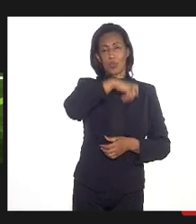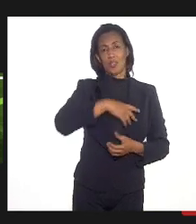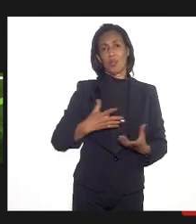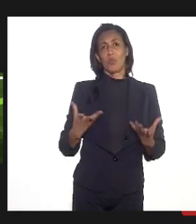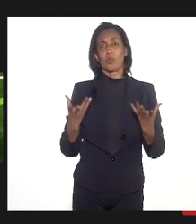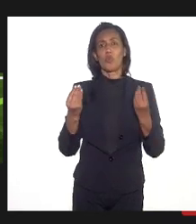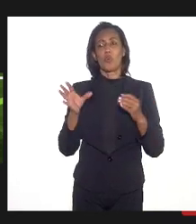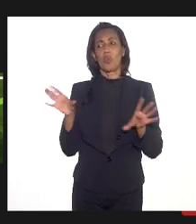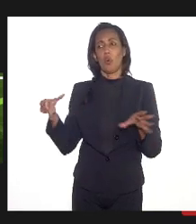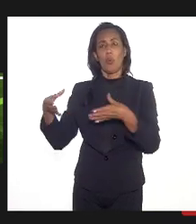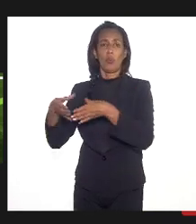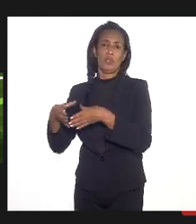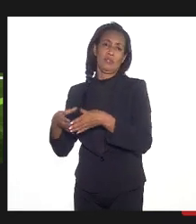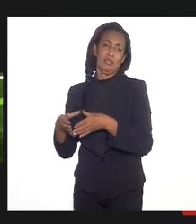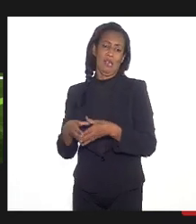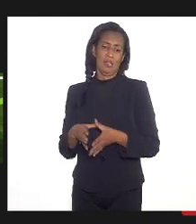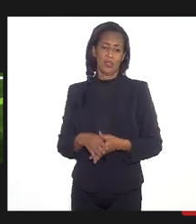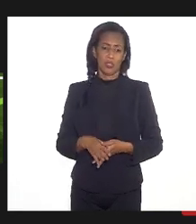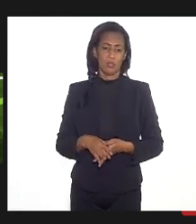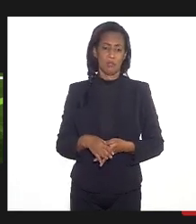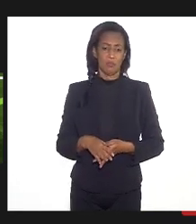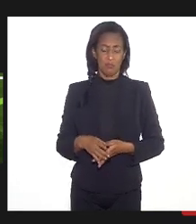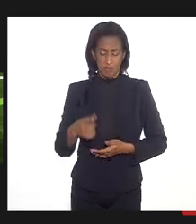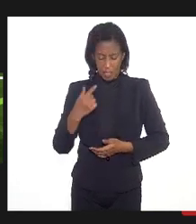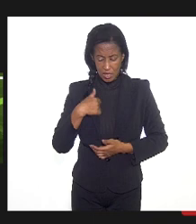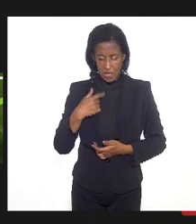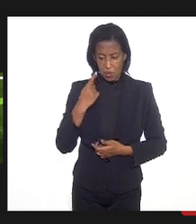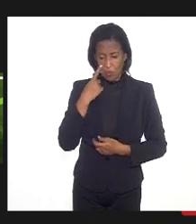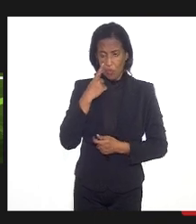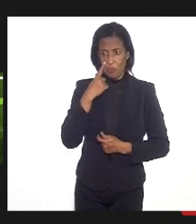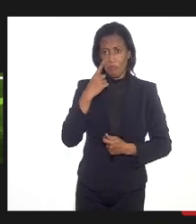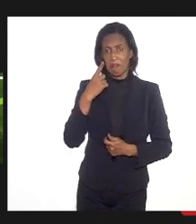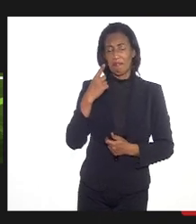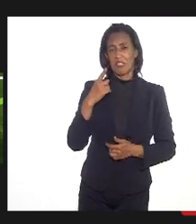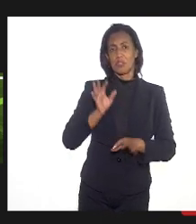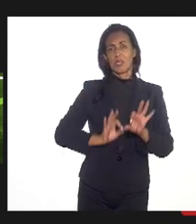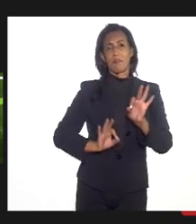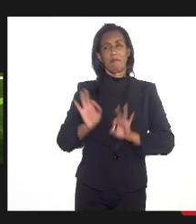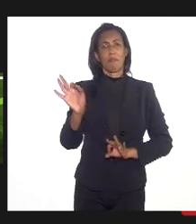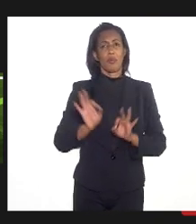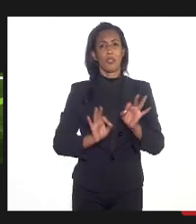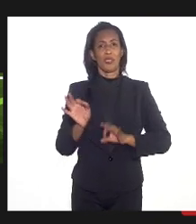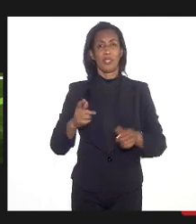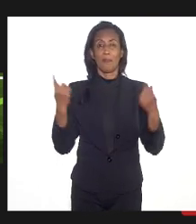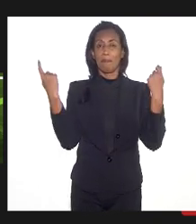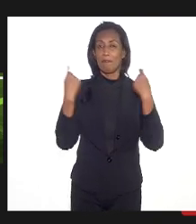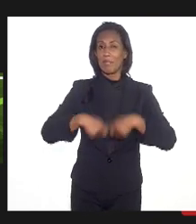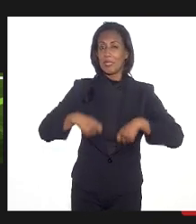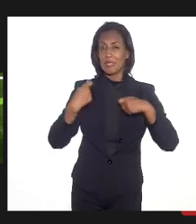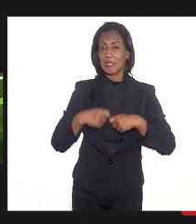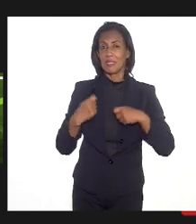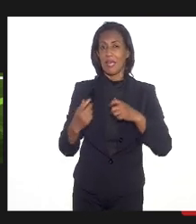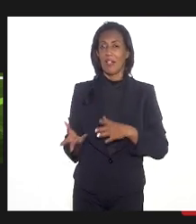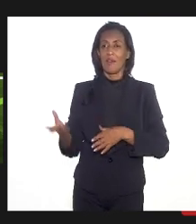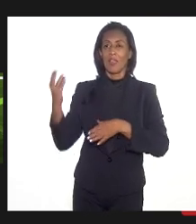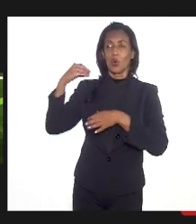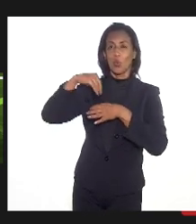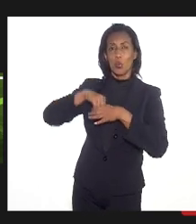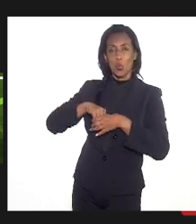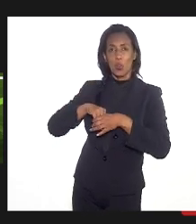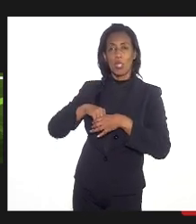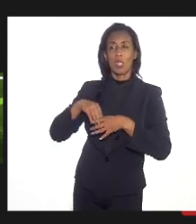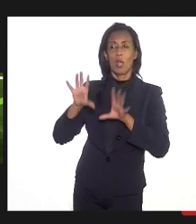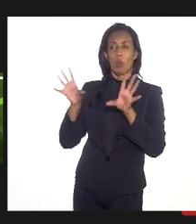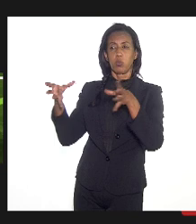vida da comunidade. Eu vejo isso, esse projeto tinha que incluir que os quilombola,